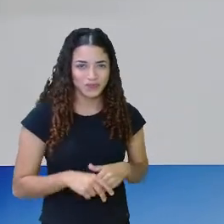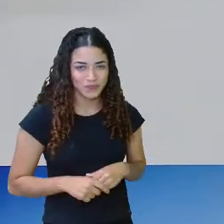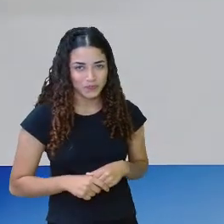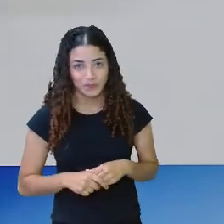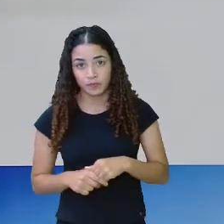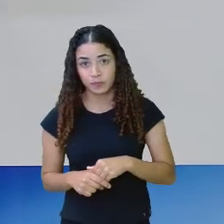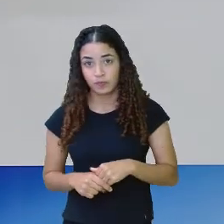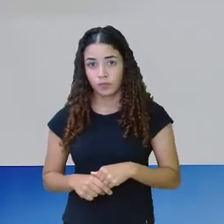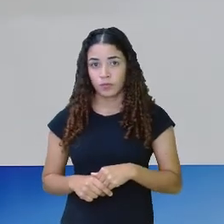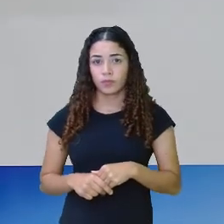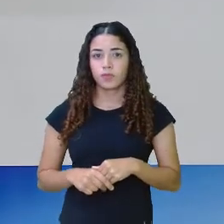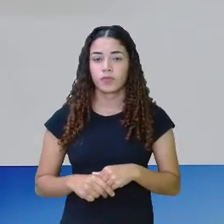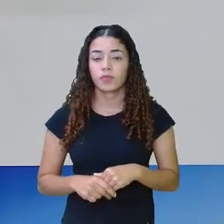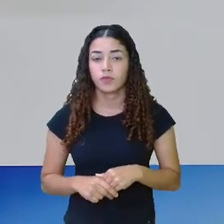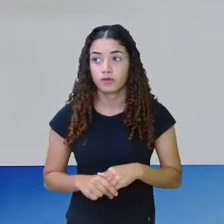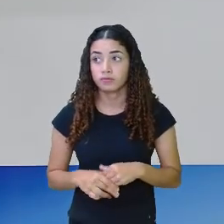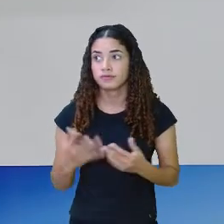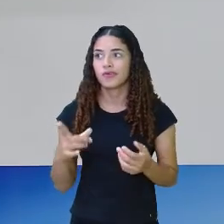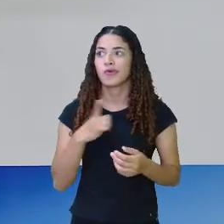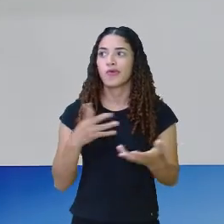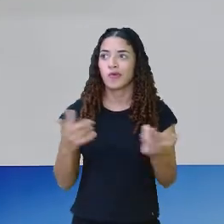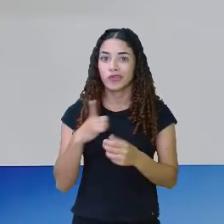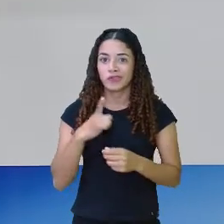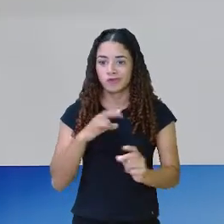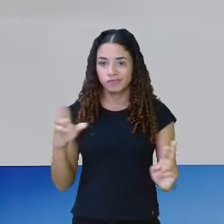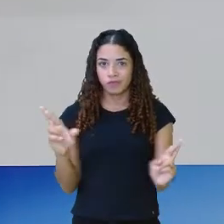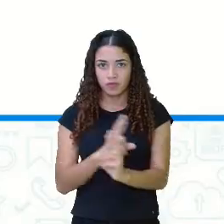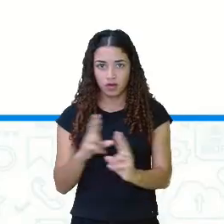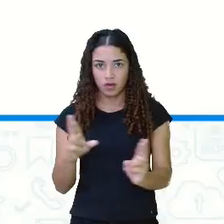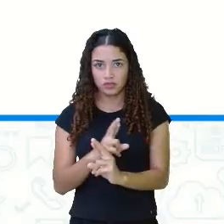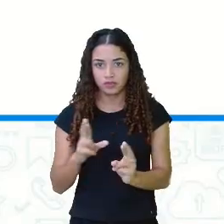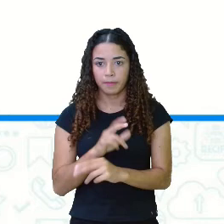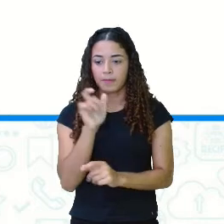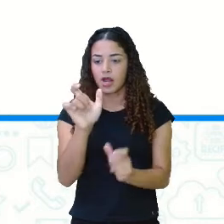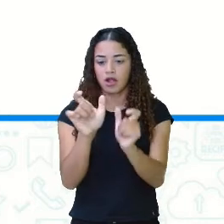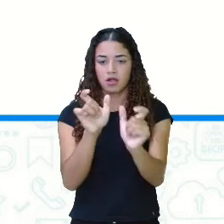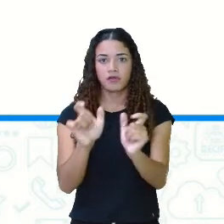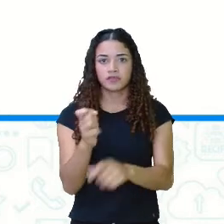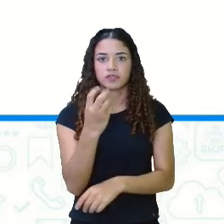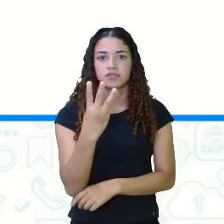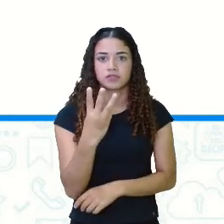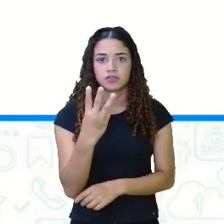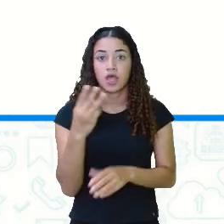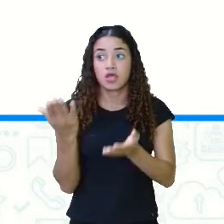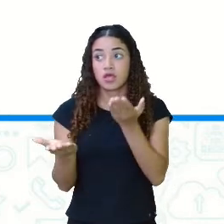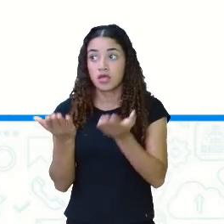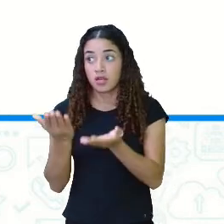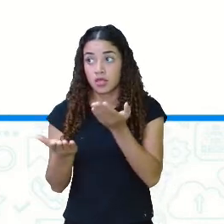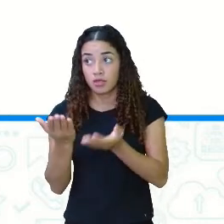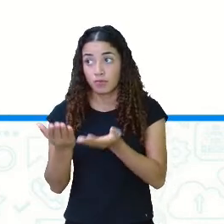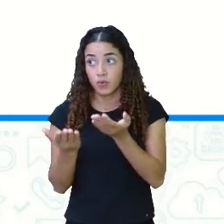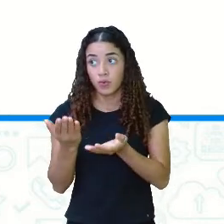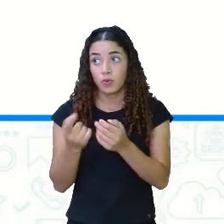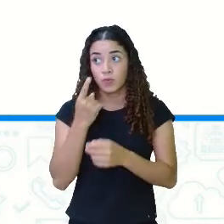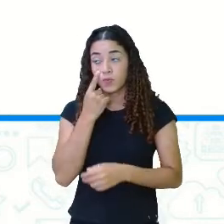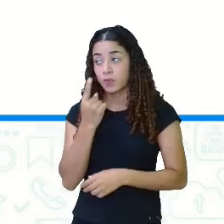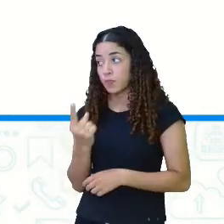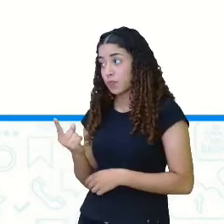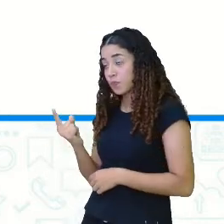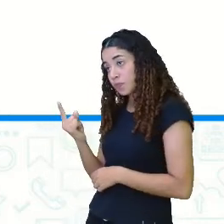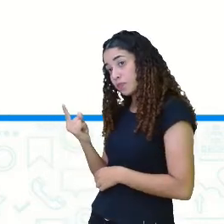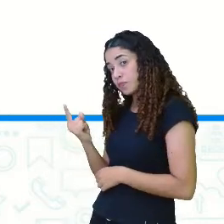igualdade. Aí a gente já tem uma relação entre essas 3 palavras: equilíbrio, equivalência